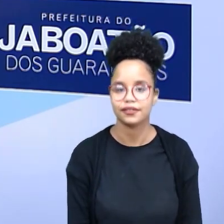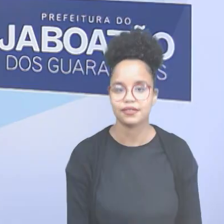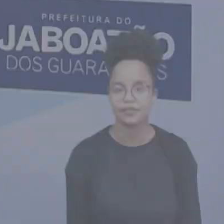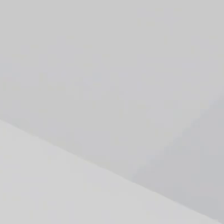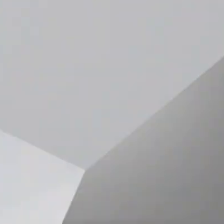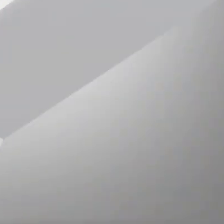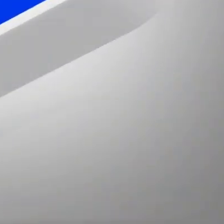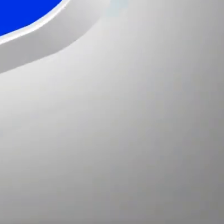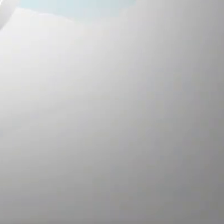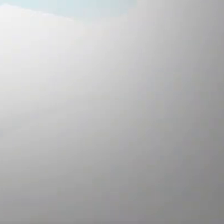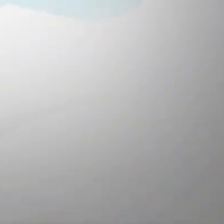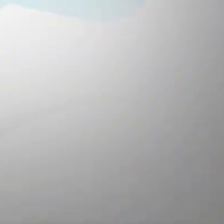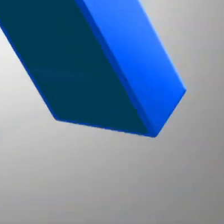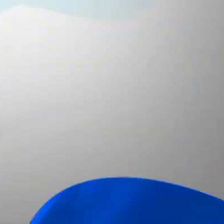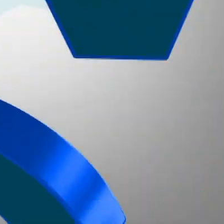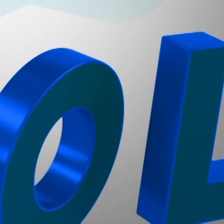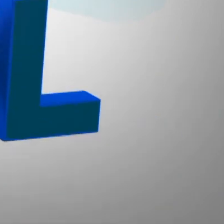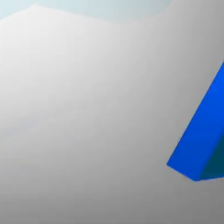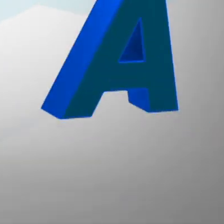você e fica com Deus